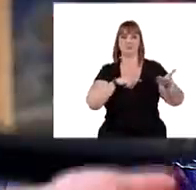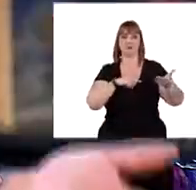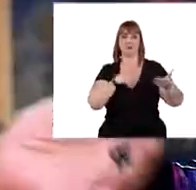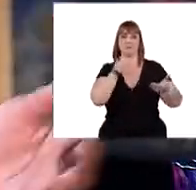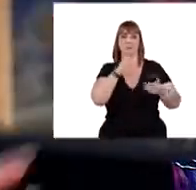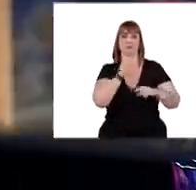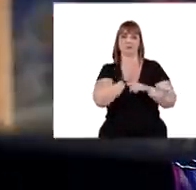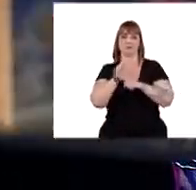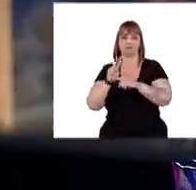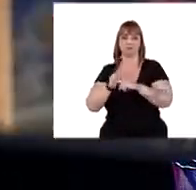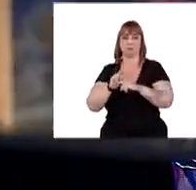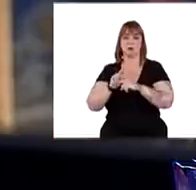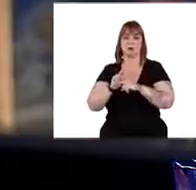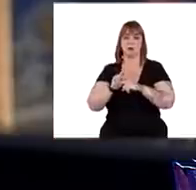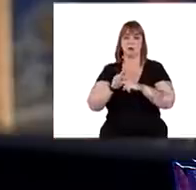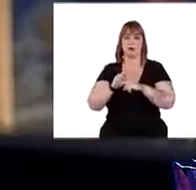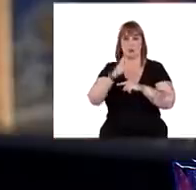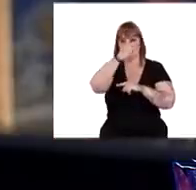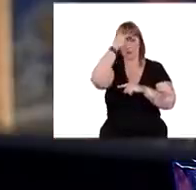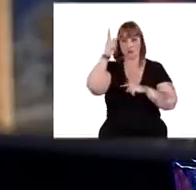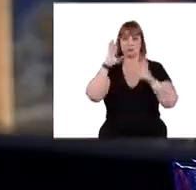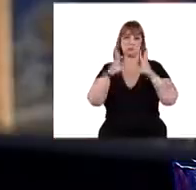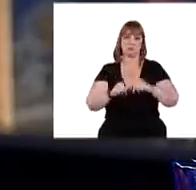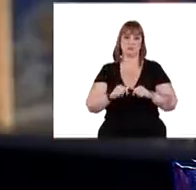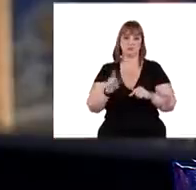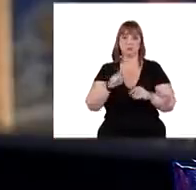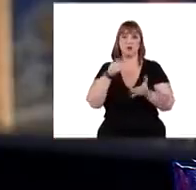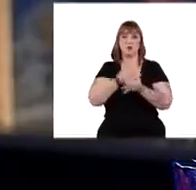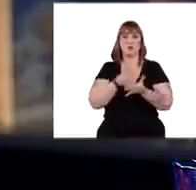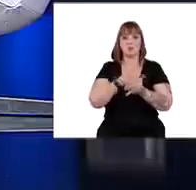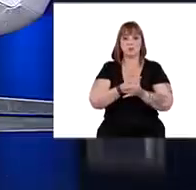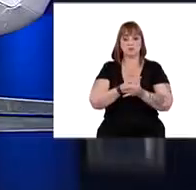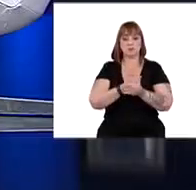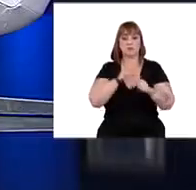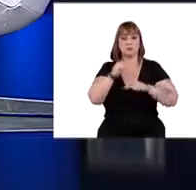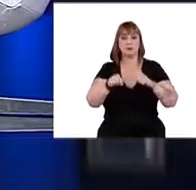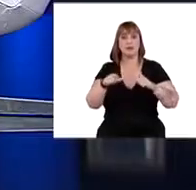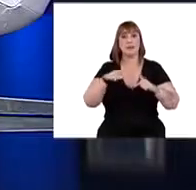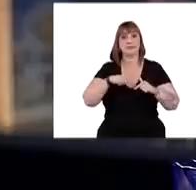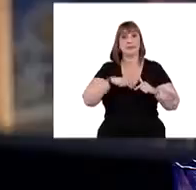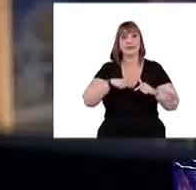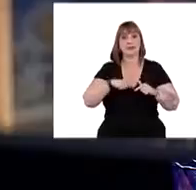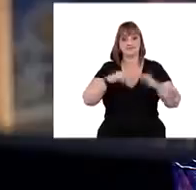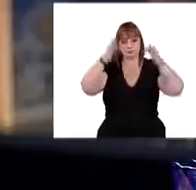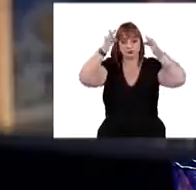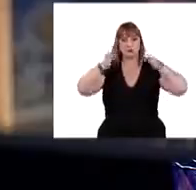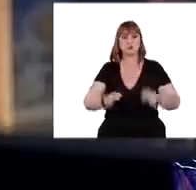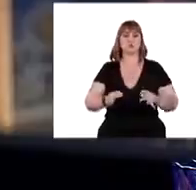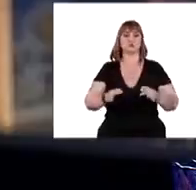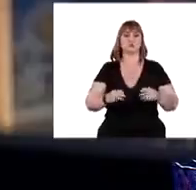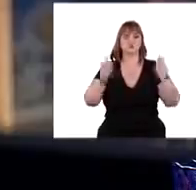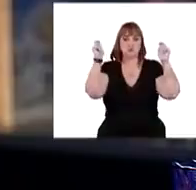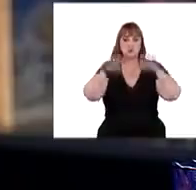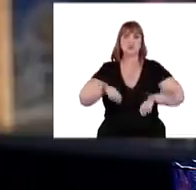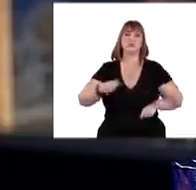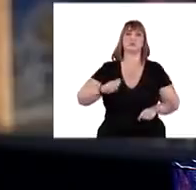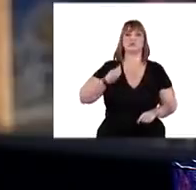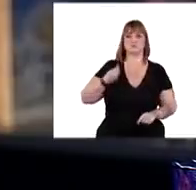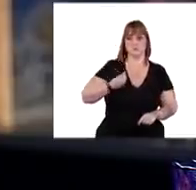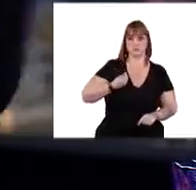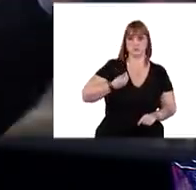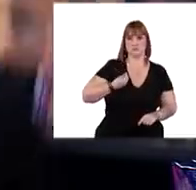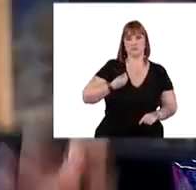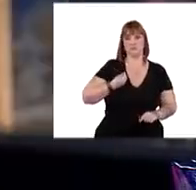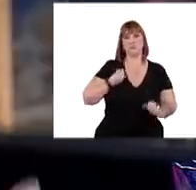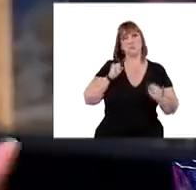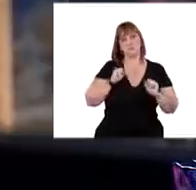viver para todas as pessoas, né? O que nós lutamos não é só por um trabalho, mas que as pessoas tenham um trabalho digno e condições de vida, né, que